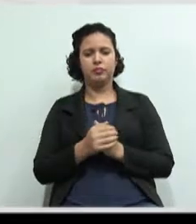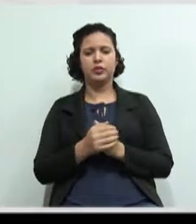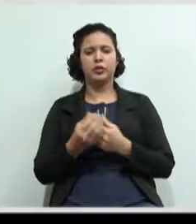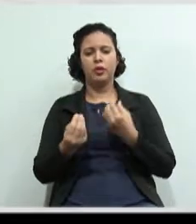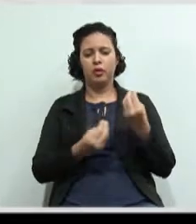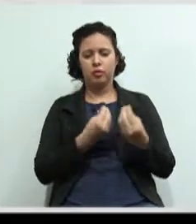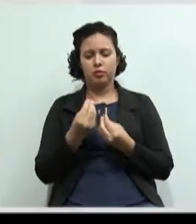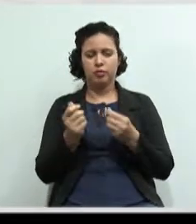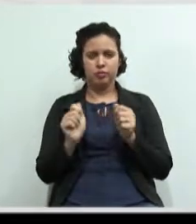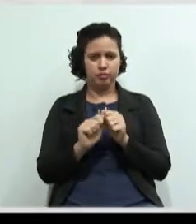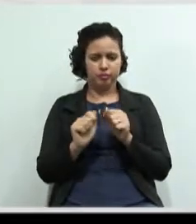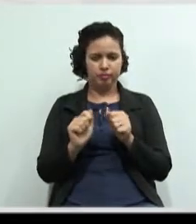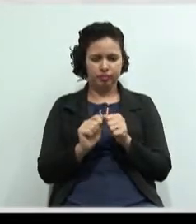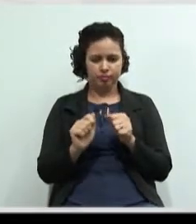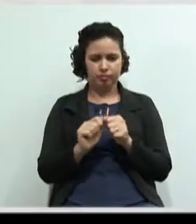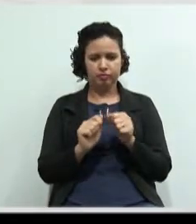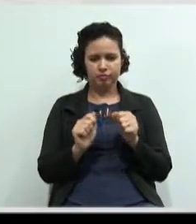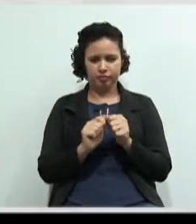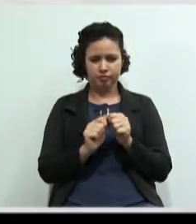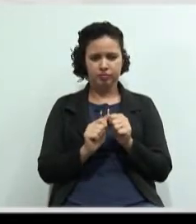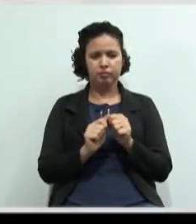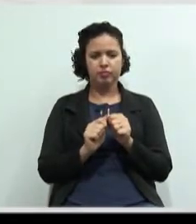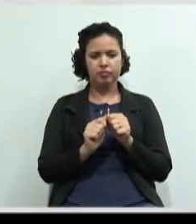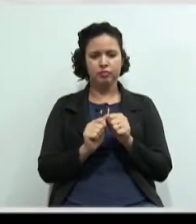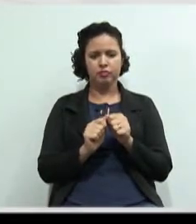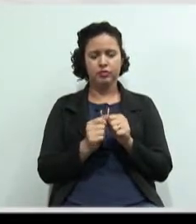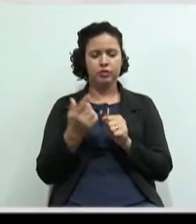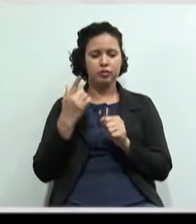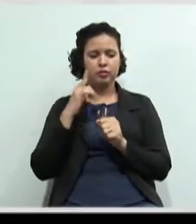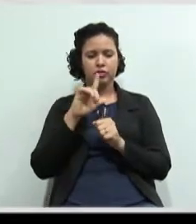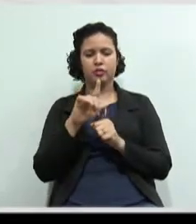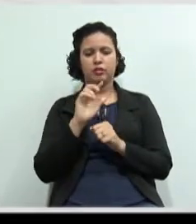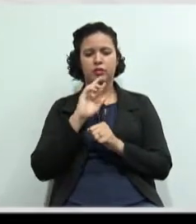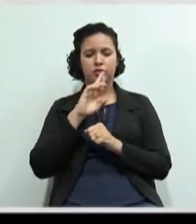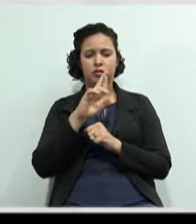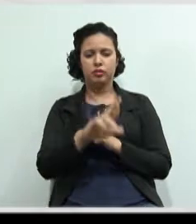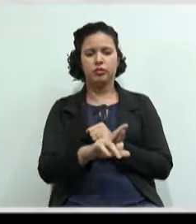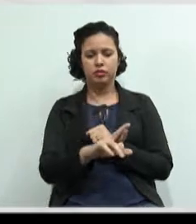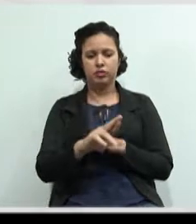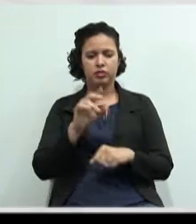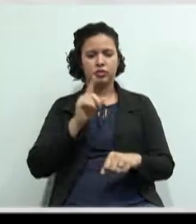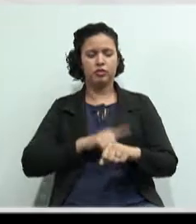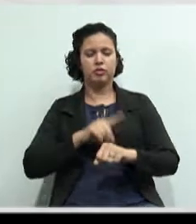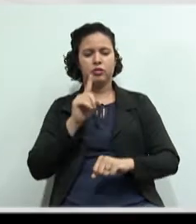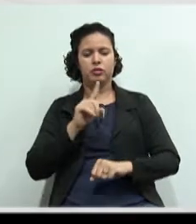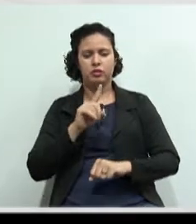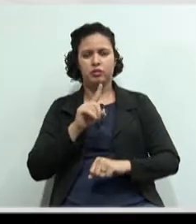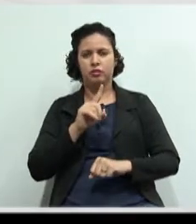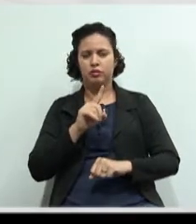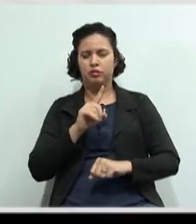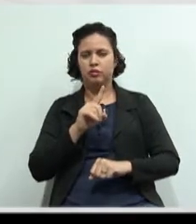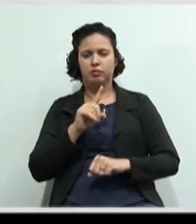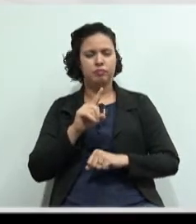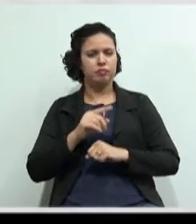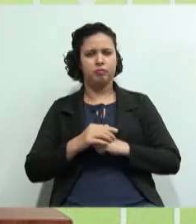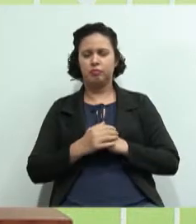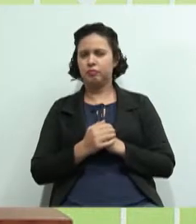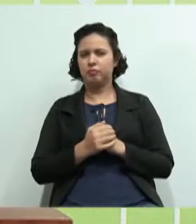como será feito, aqui também está igual na D, alcançando um resultado imediato. Pelo amor de Deus, olha aqui para